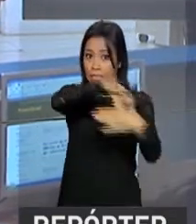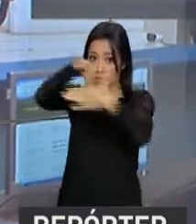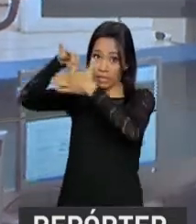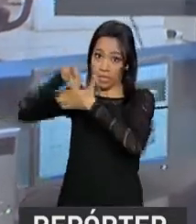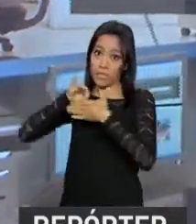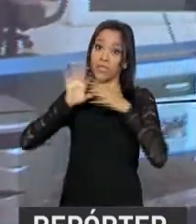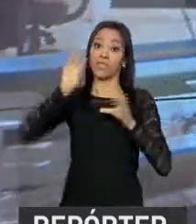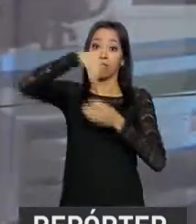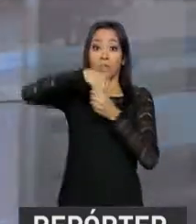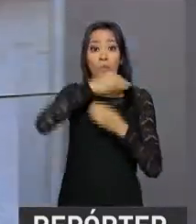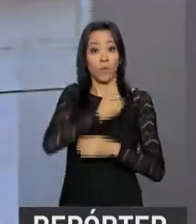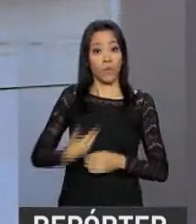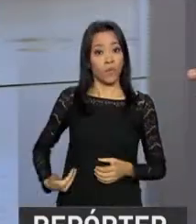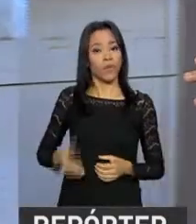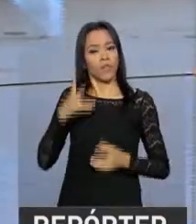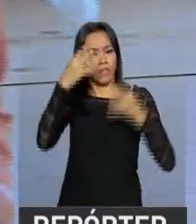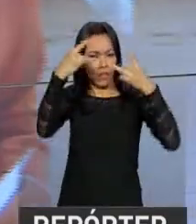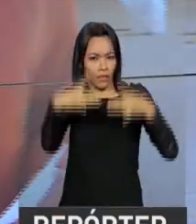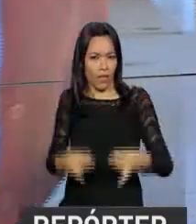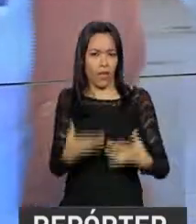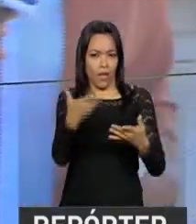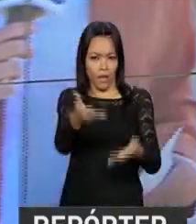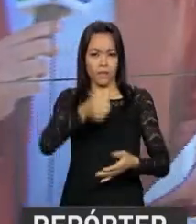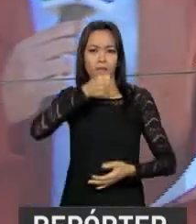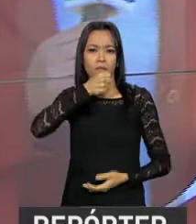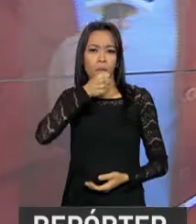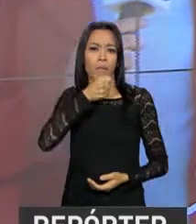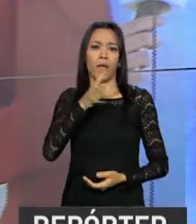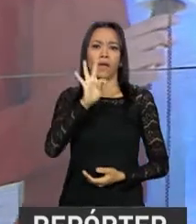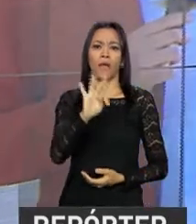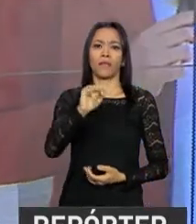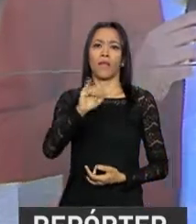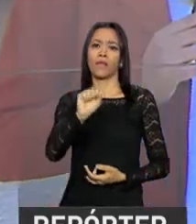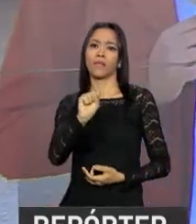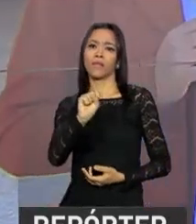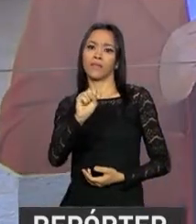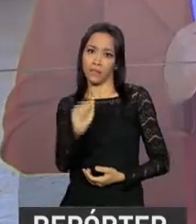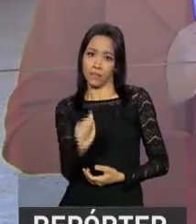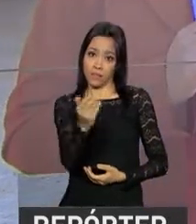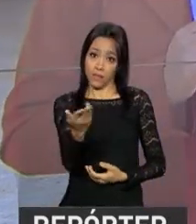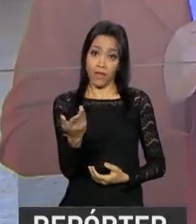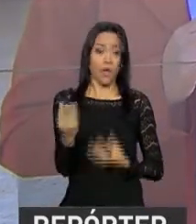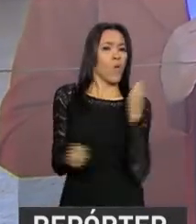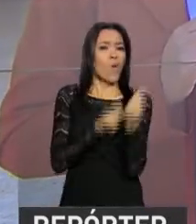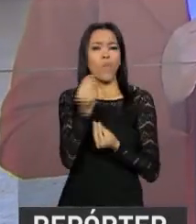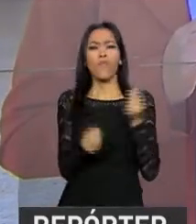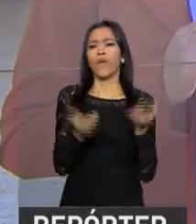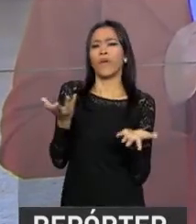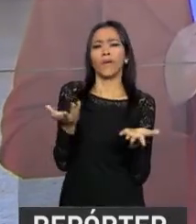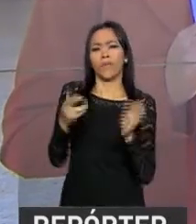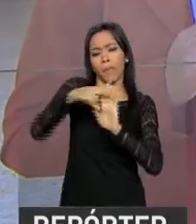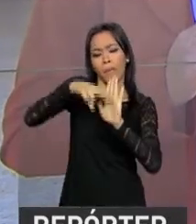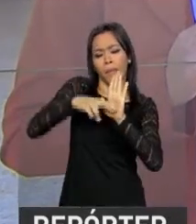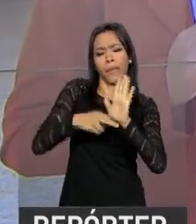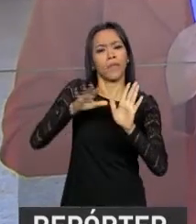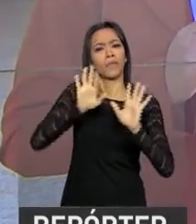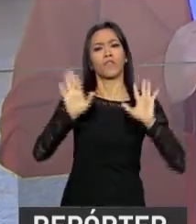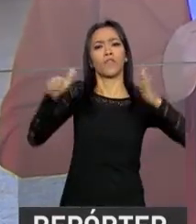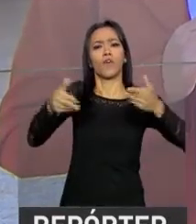repórter thaís há dias traz pra gente os detalhes thaíssa bom dia as medidas econômicas do governo foram as